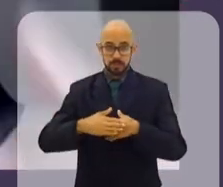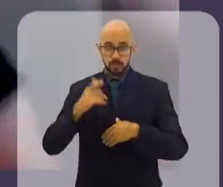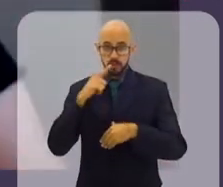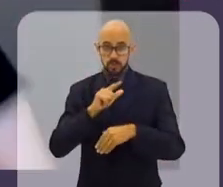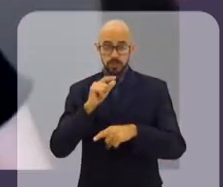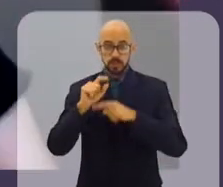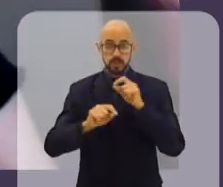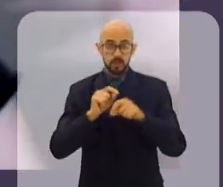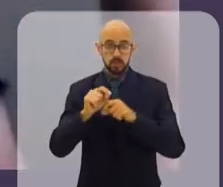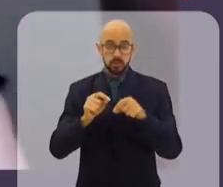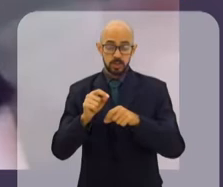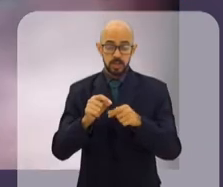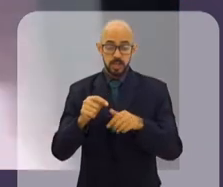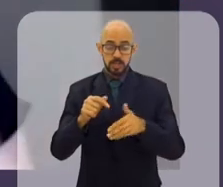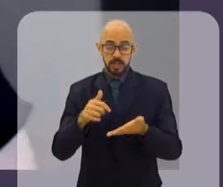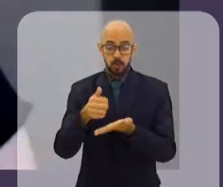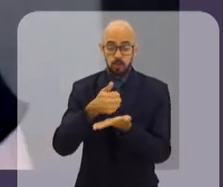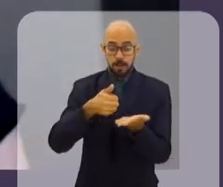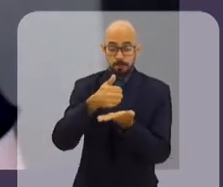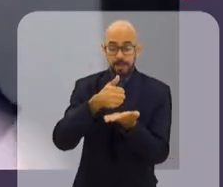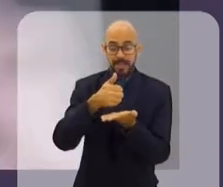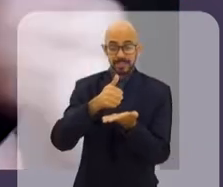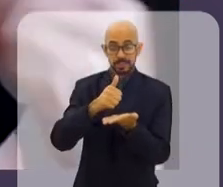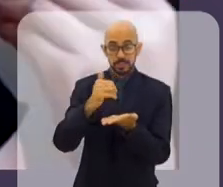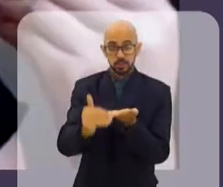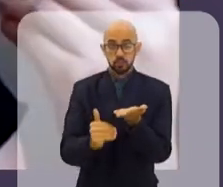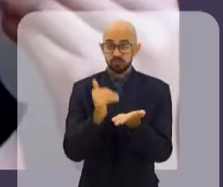partir de uma outra questão,